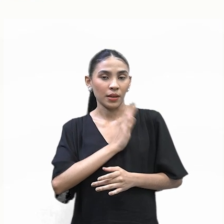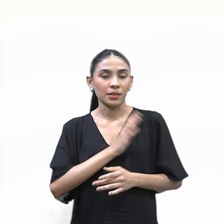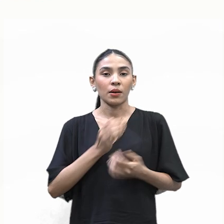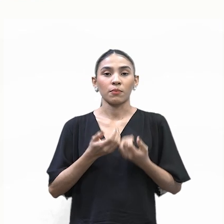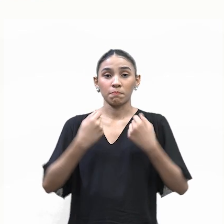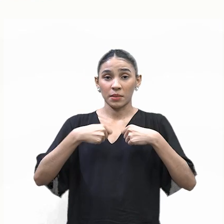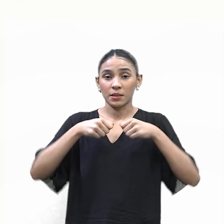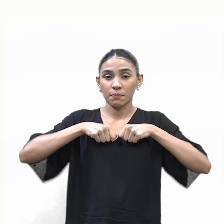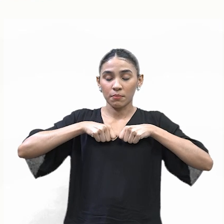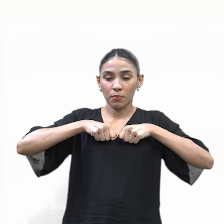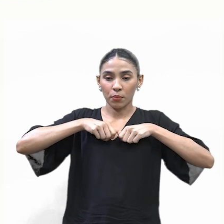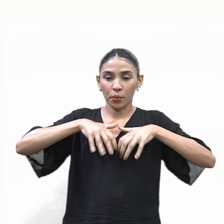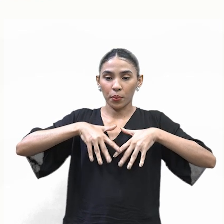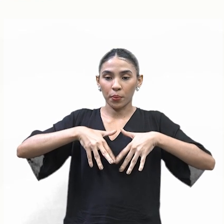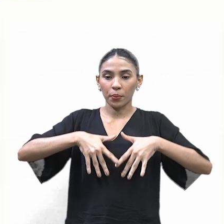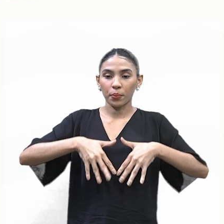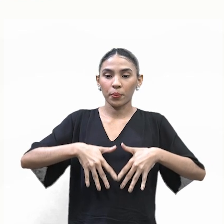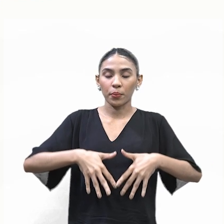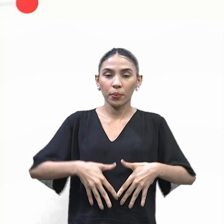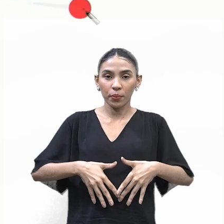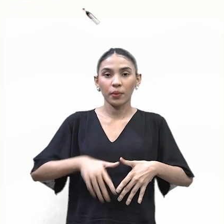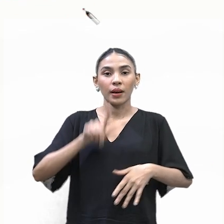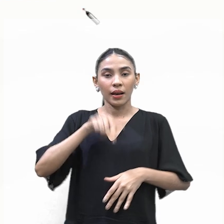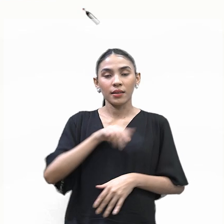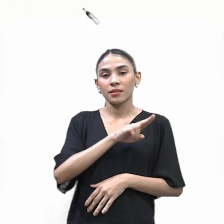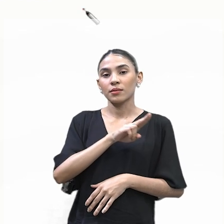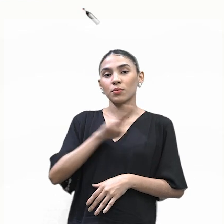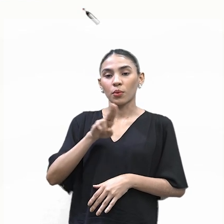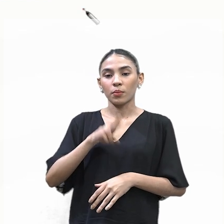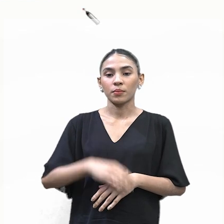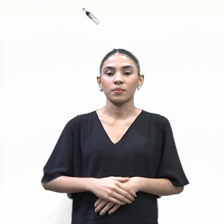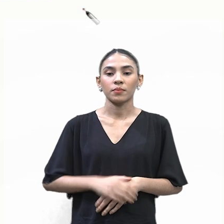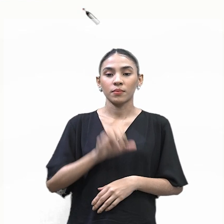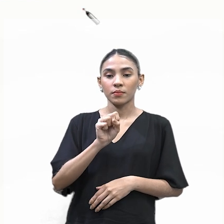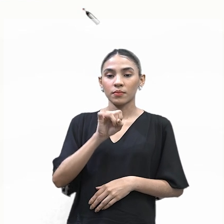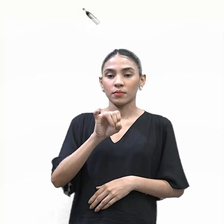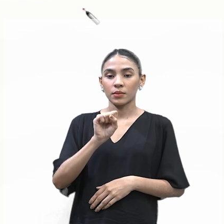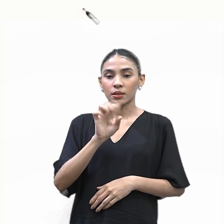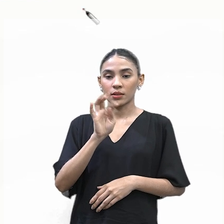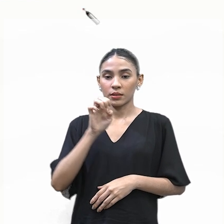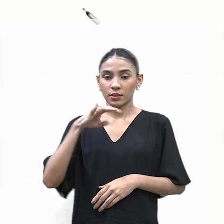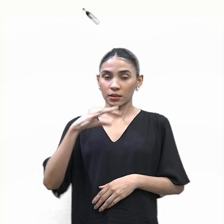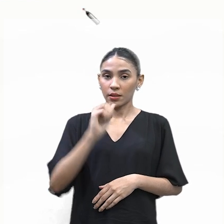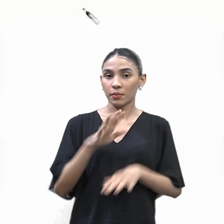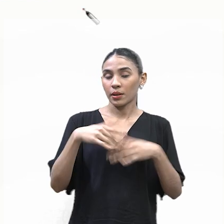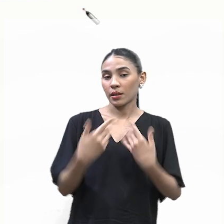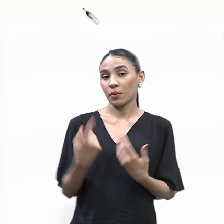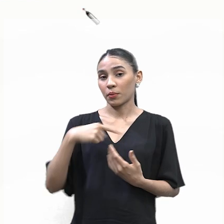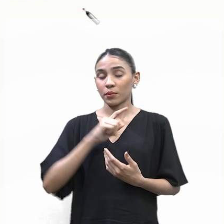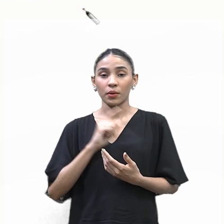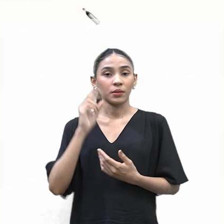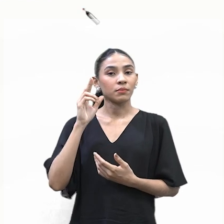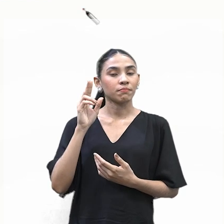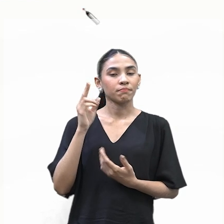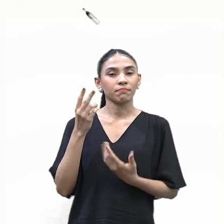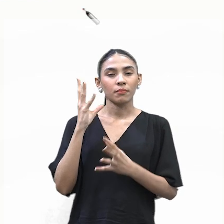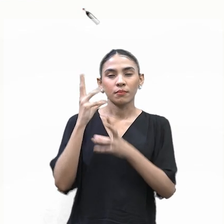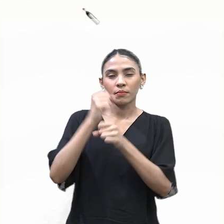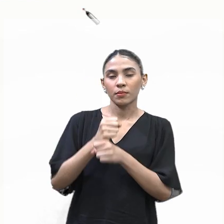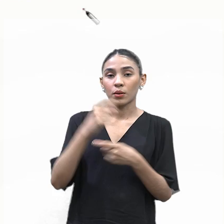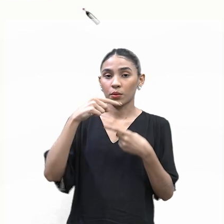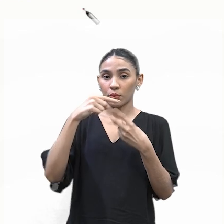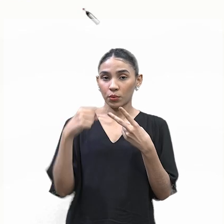distribuído a todo o corpo, a gente diz que é a circulação, então, sistêmica, tá? Então a gente reviu aí que são 2